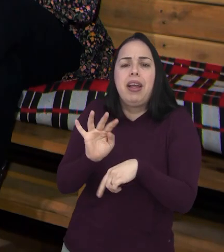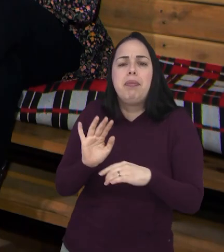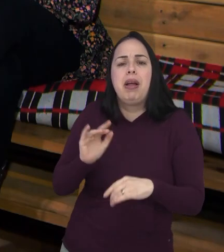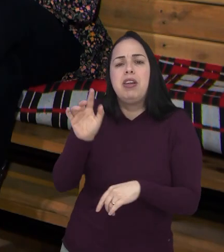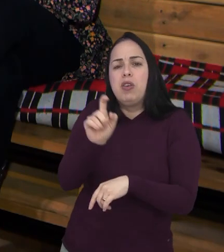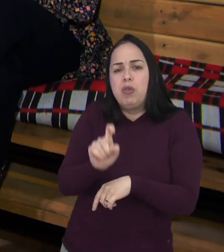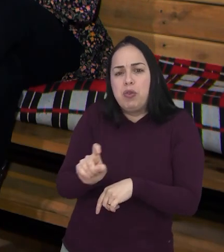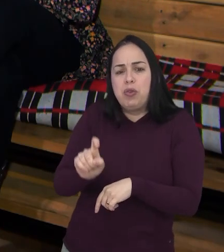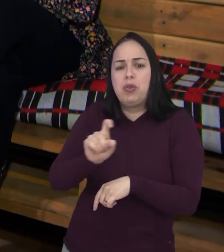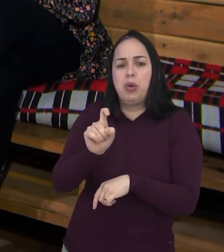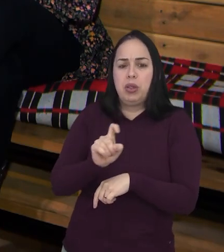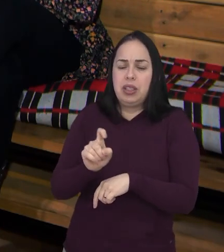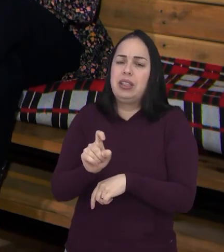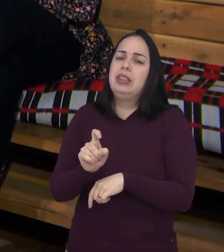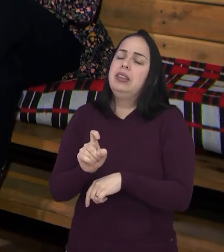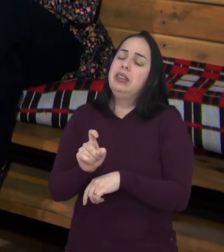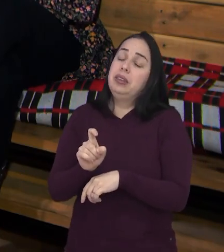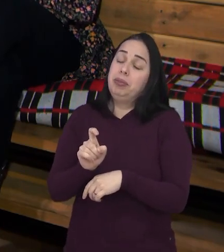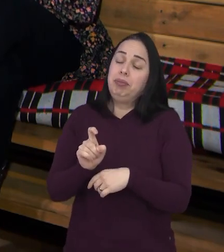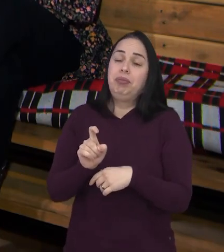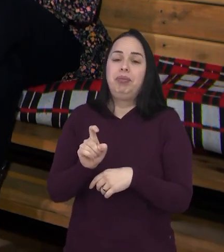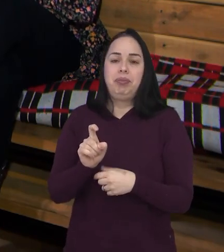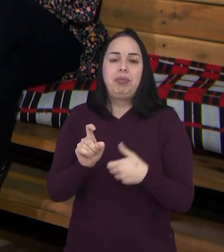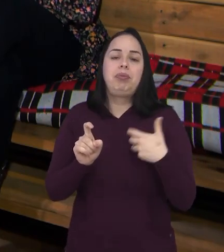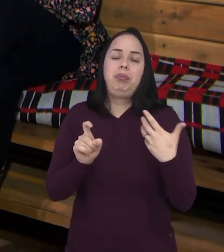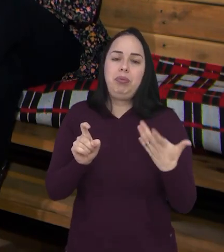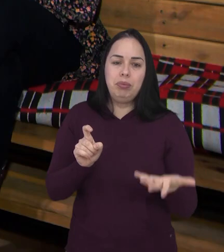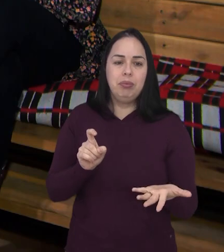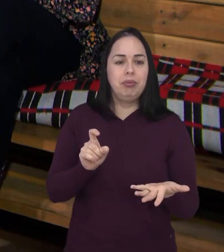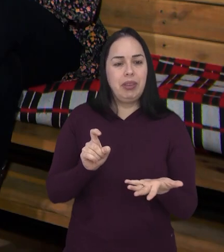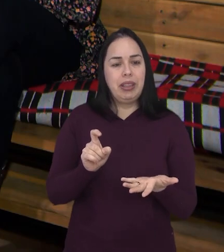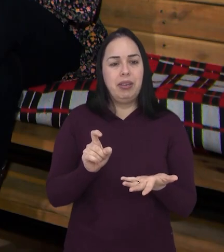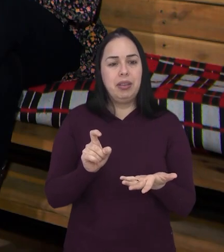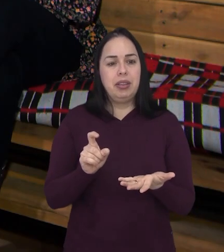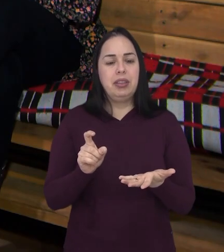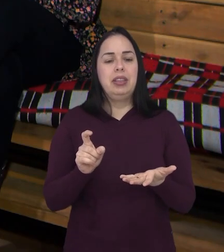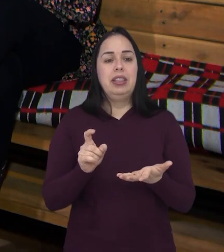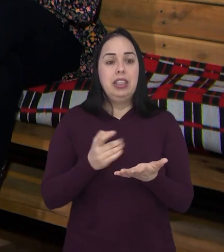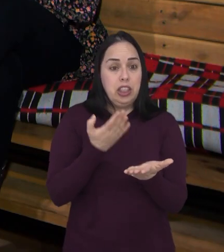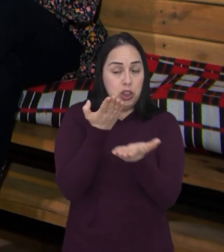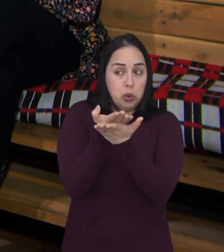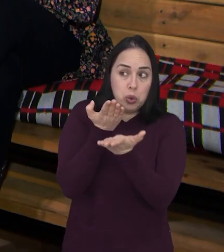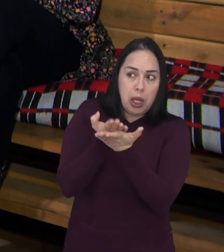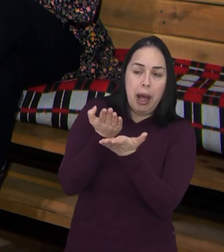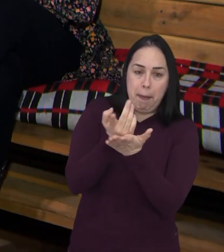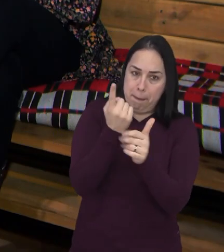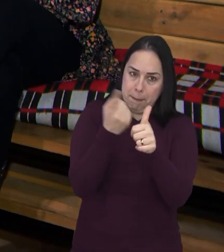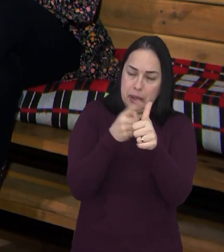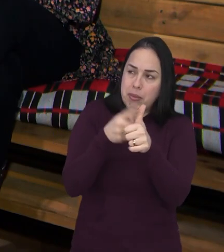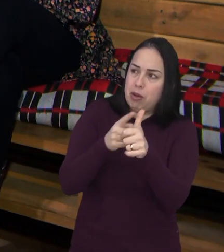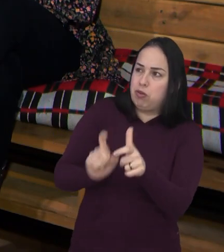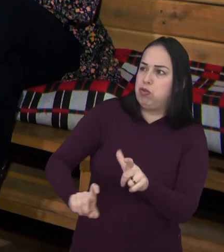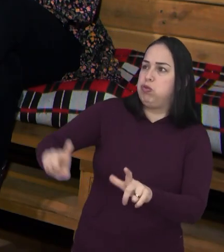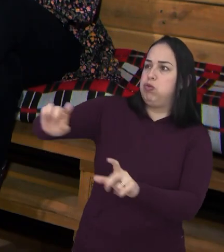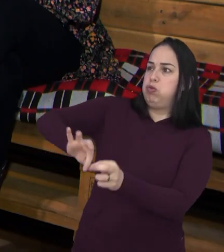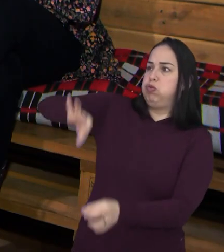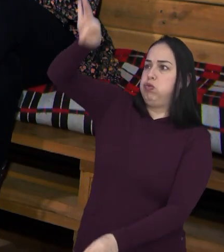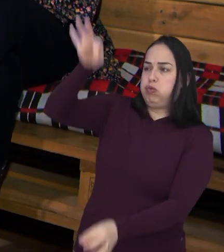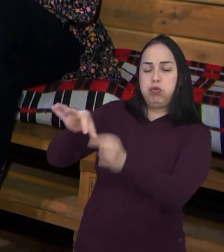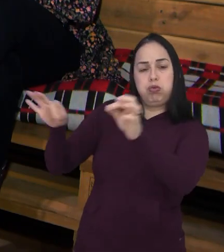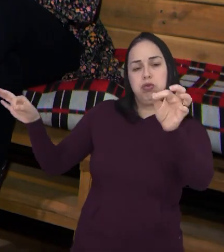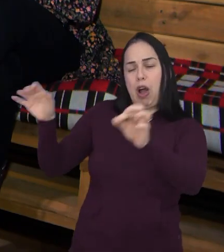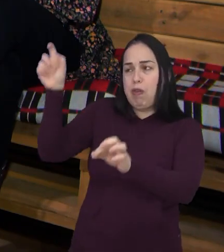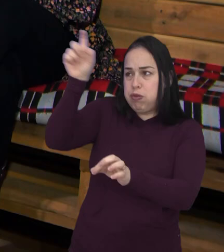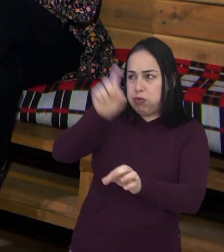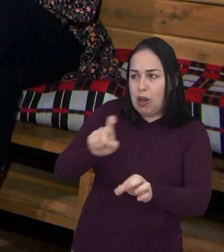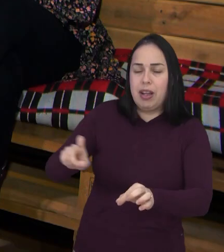fazer com que saia menos tinta. Então, seria estudar desenhos grandes na parede, direto com spray,